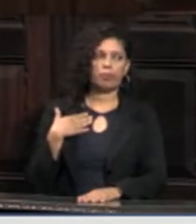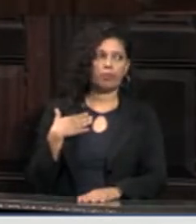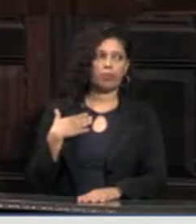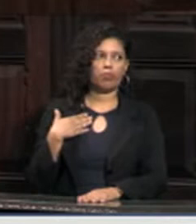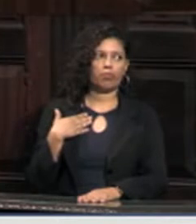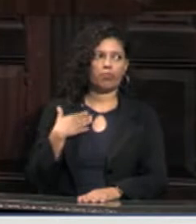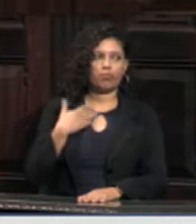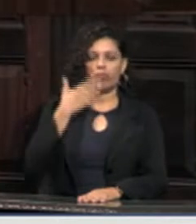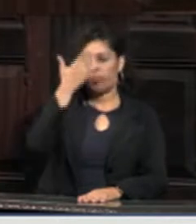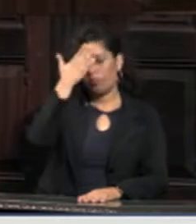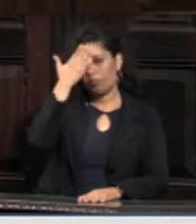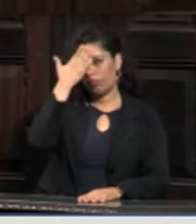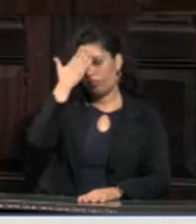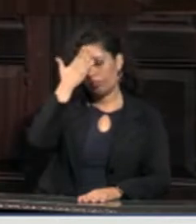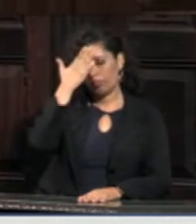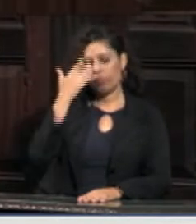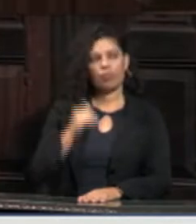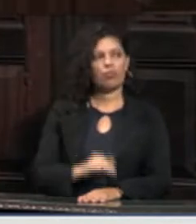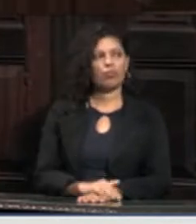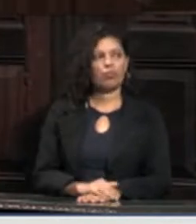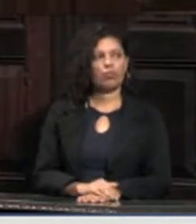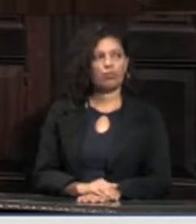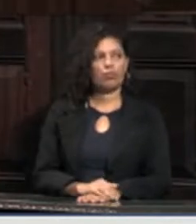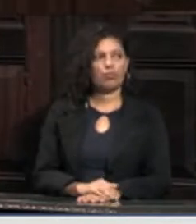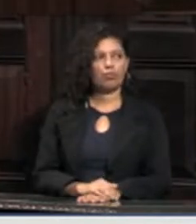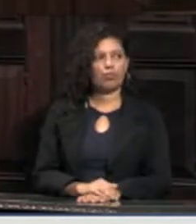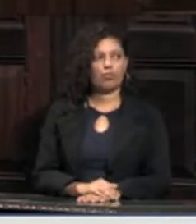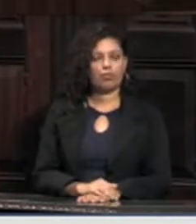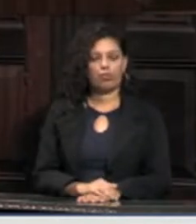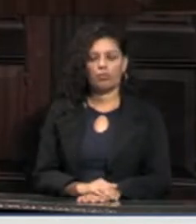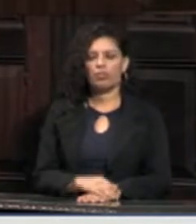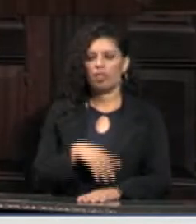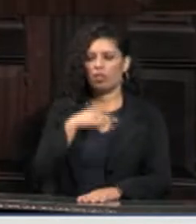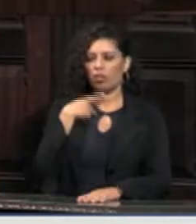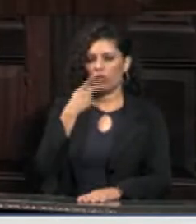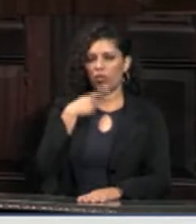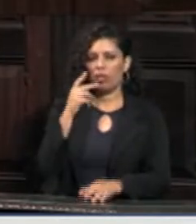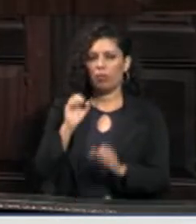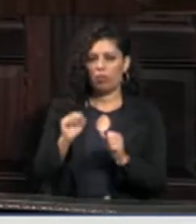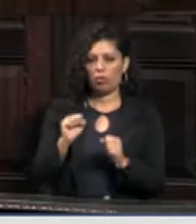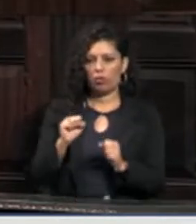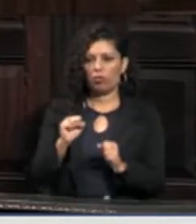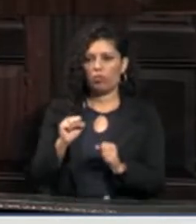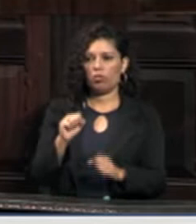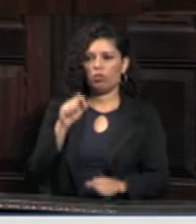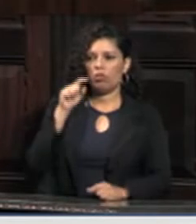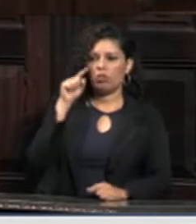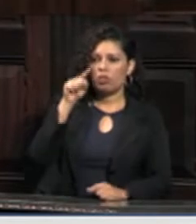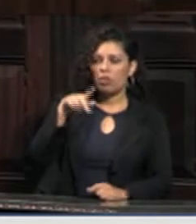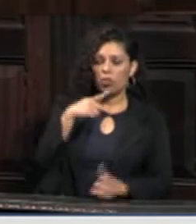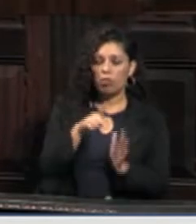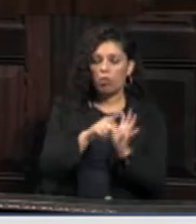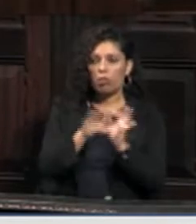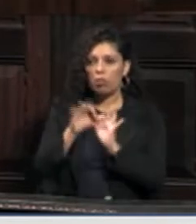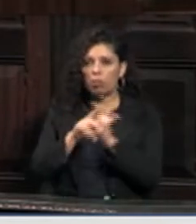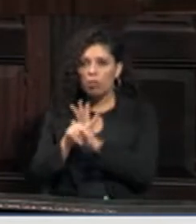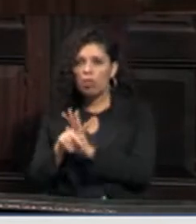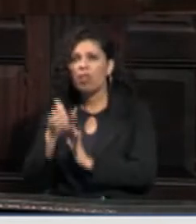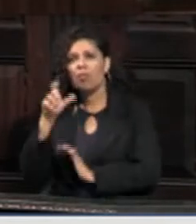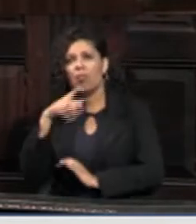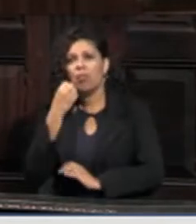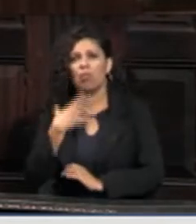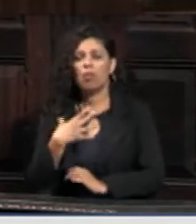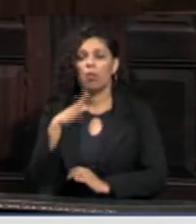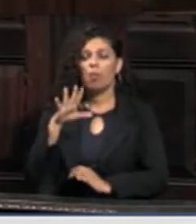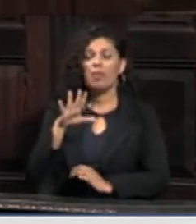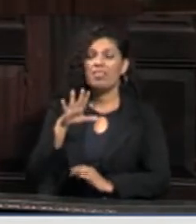seu projeto, presidente de Vossa Excelência, não vai atender. E eu vejo também